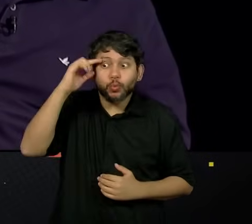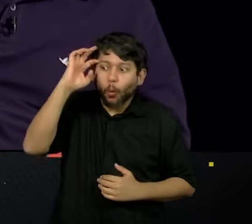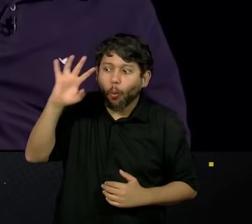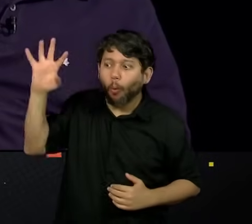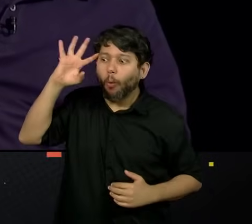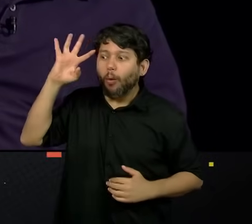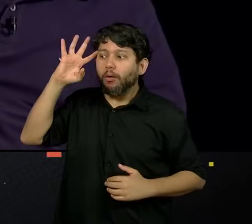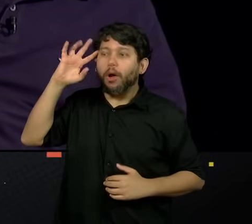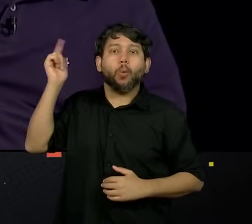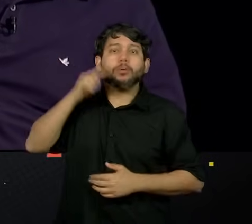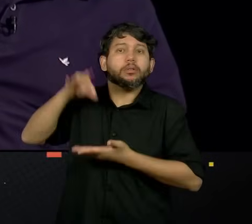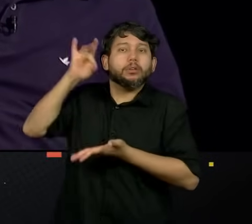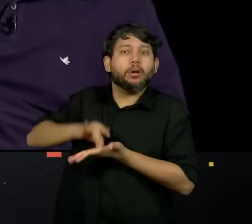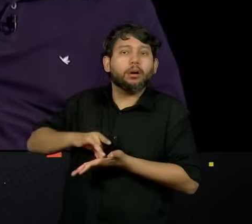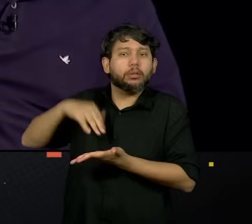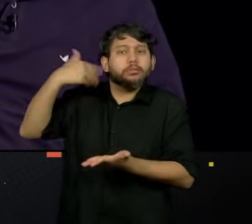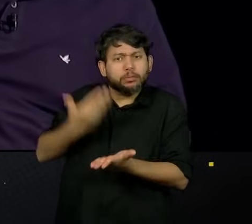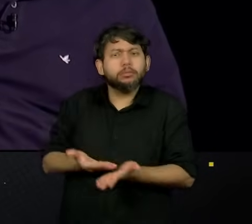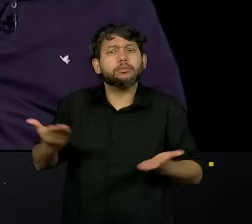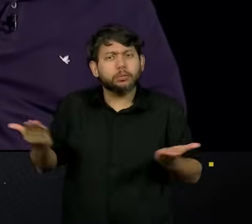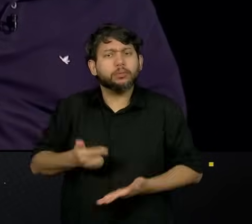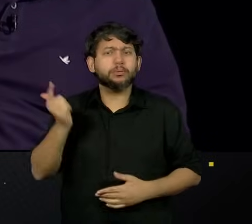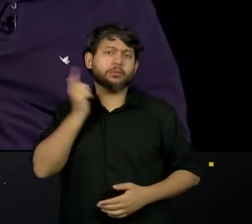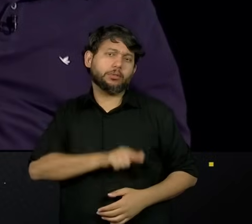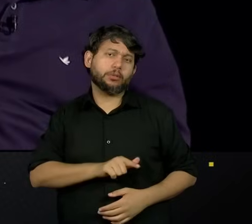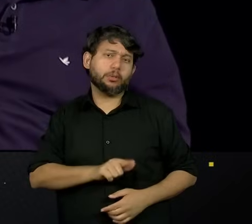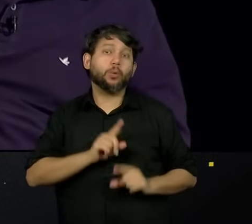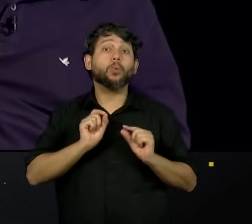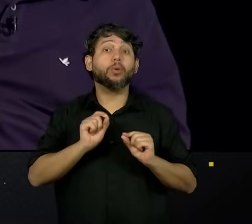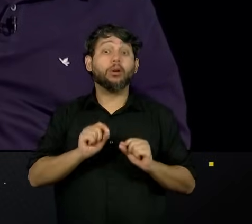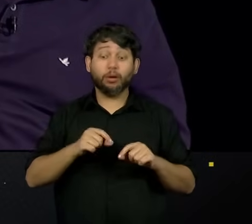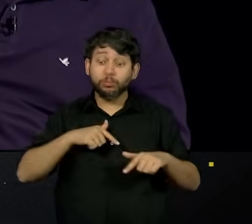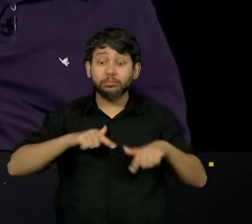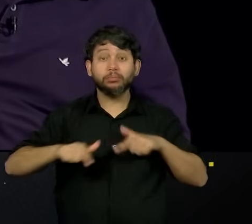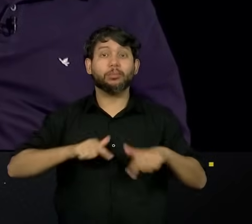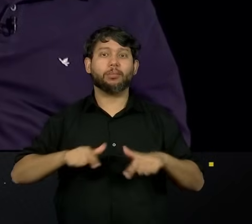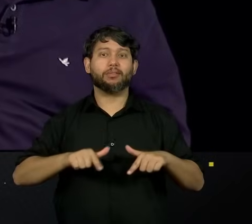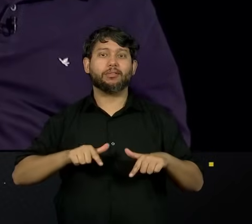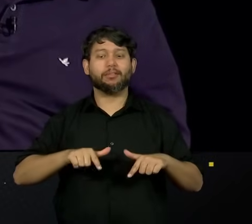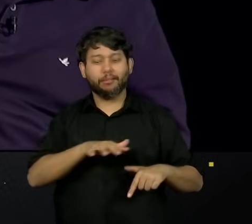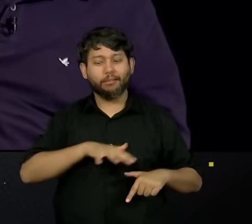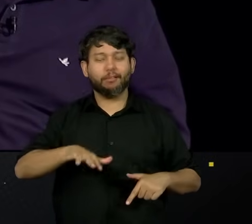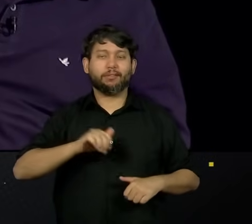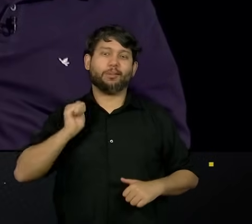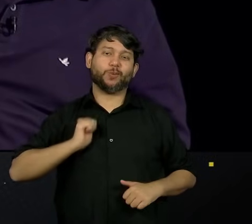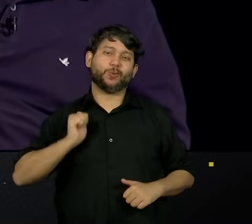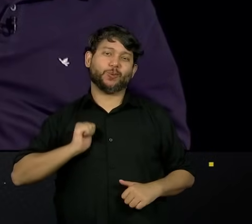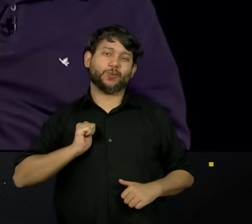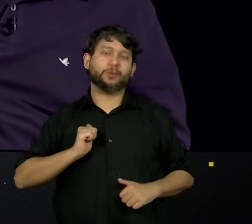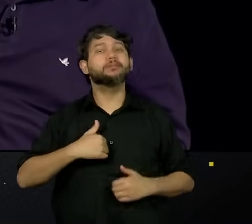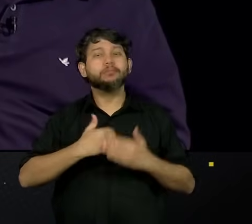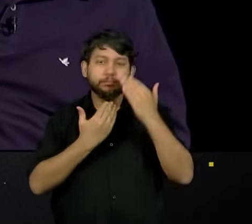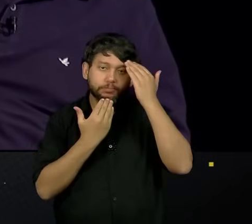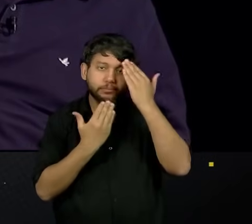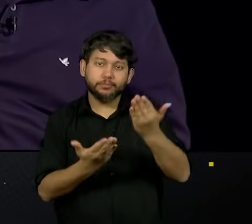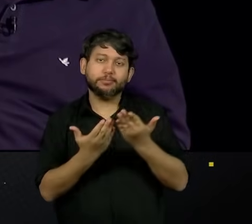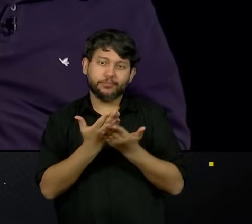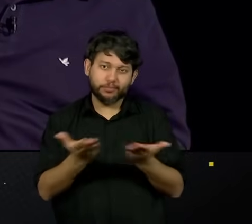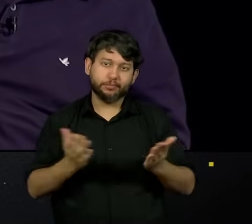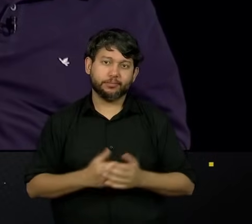que permanece o mesmo até hoje, né? Que é ter emprego, estar empregado como ator. Muito obrigado por isso,